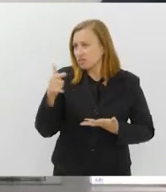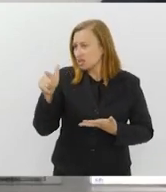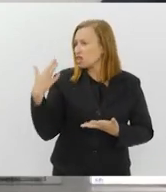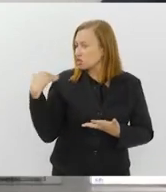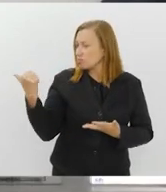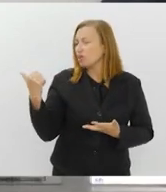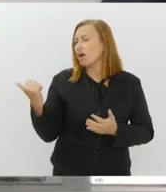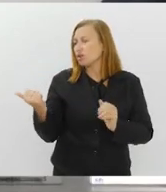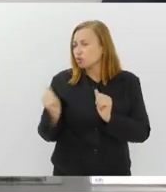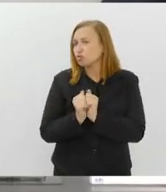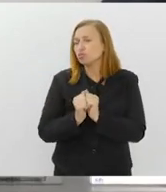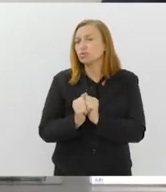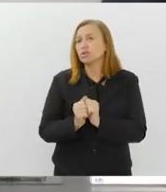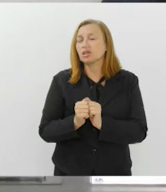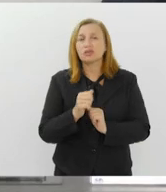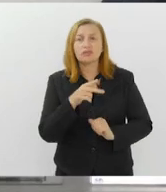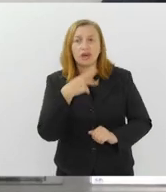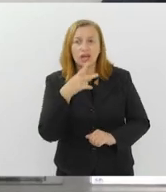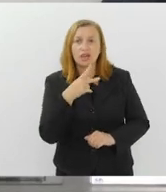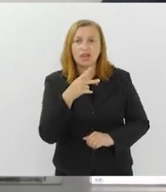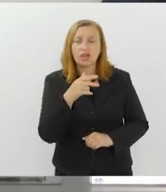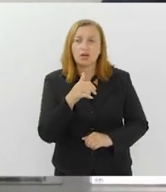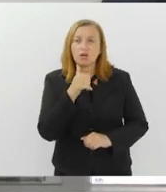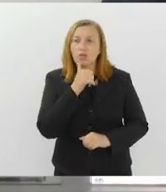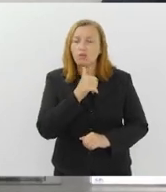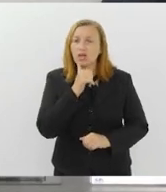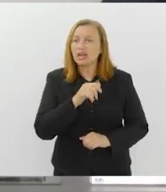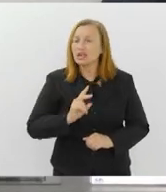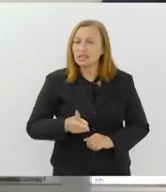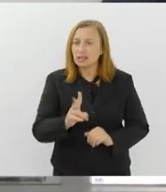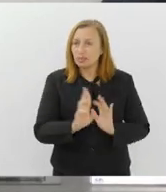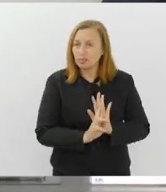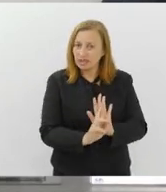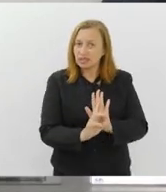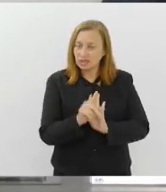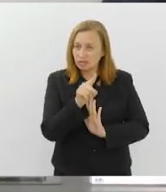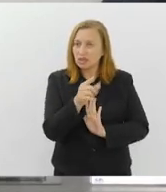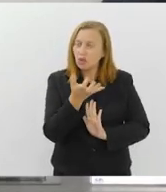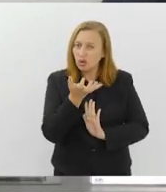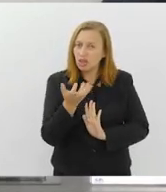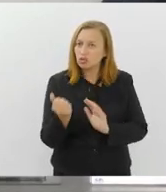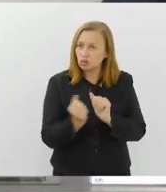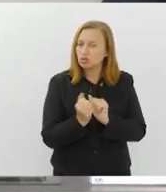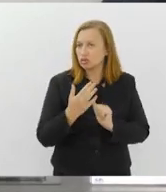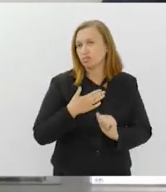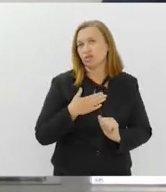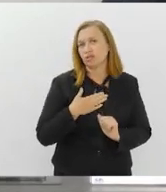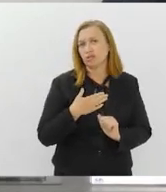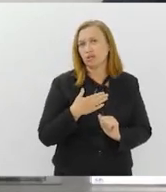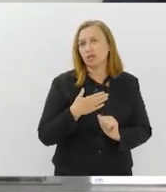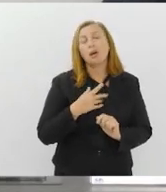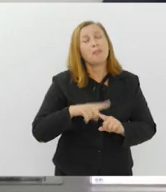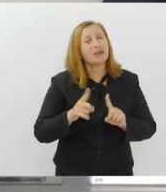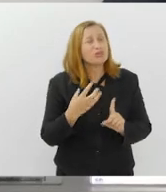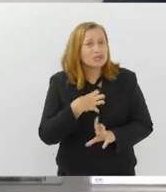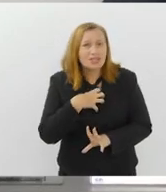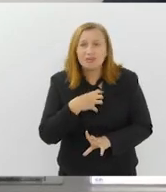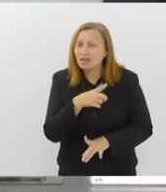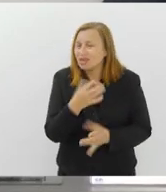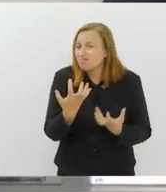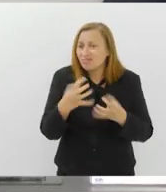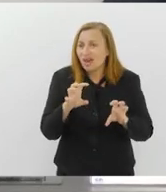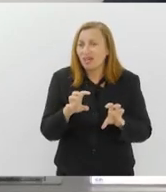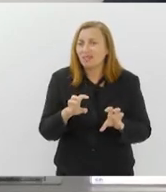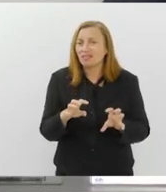falei com a moça que sempre vem te representar. Eu quero vocês do meu lado. Mas eu sinto que vocês não estão do meu